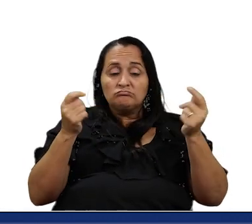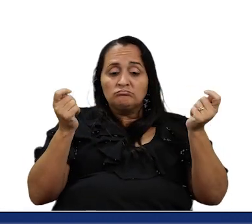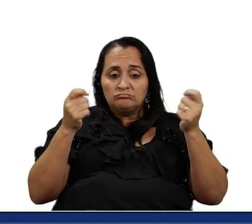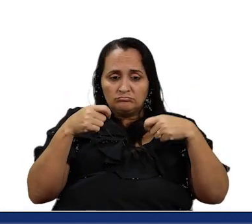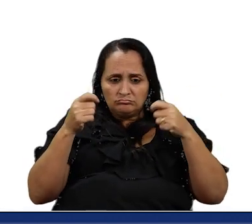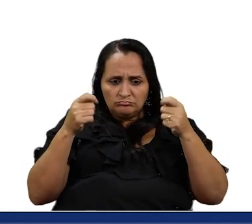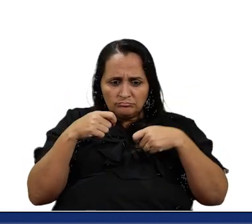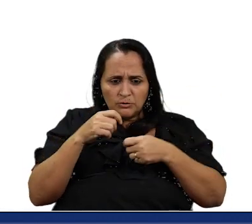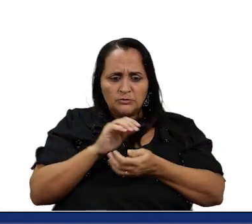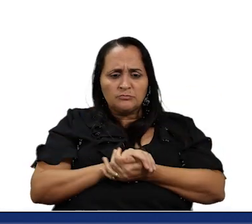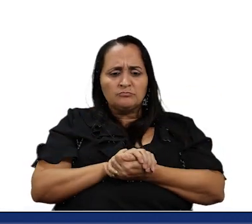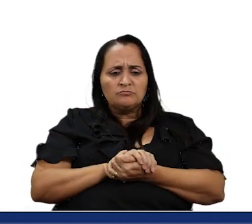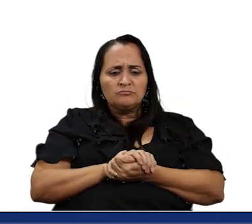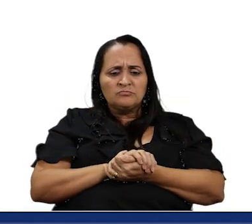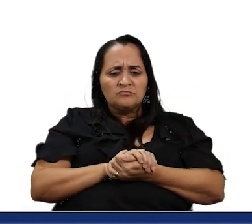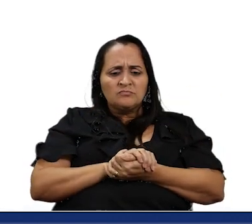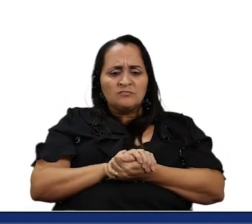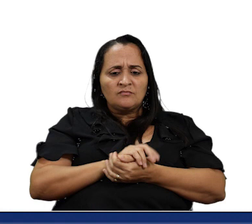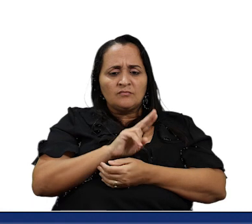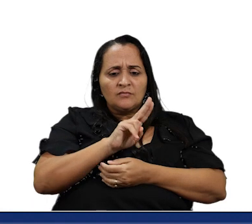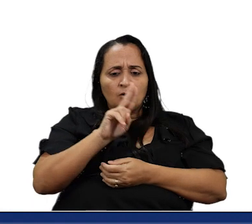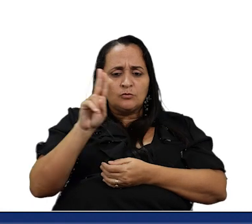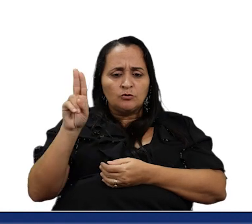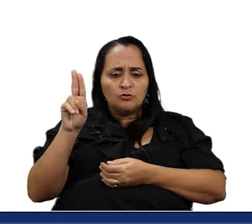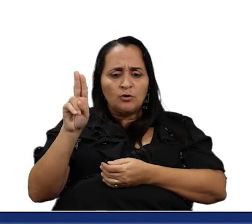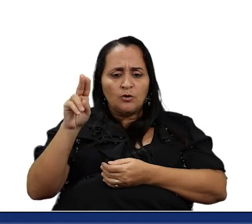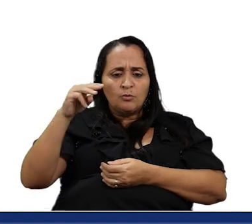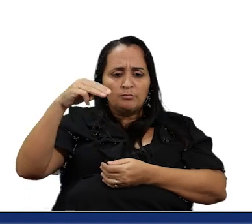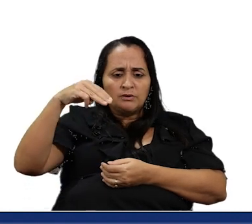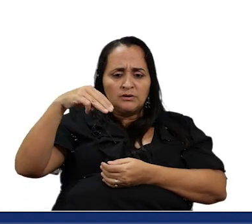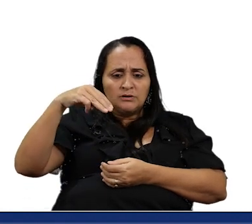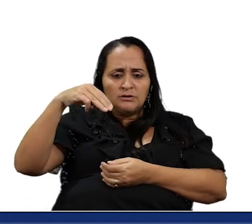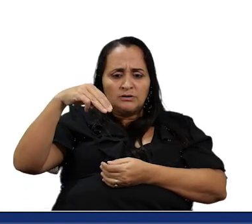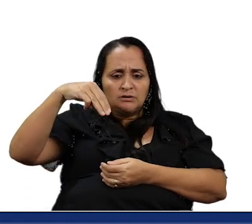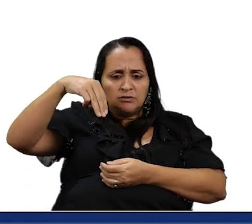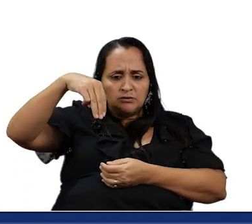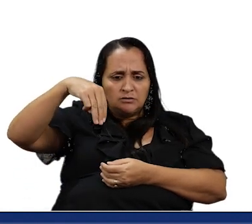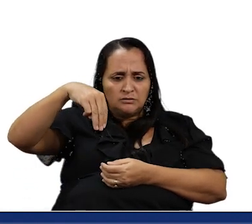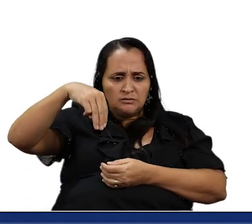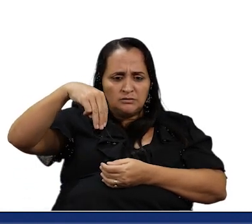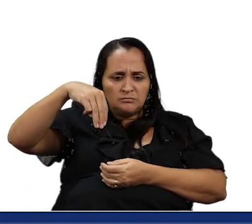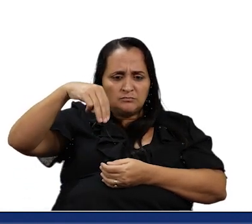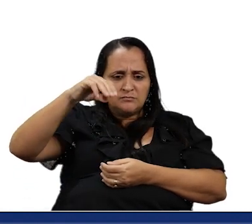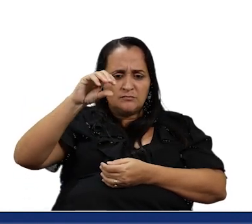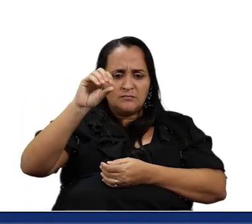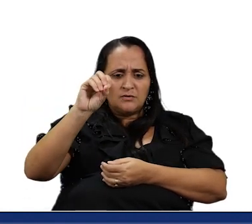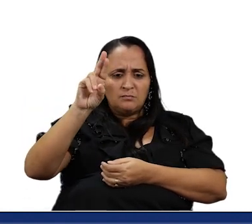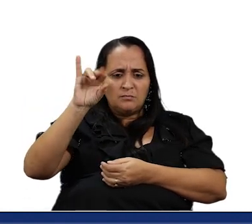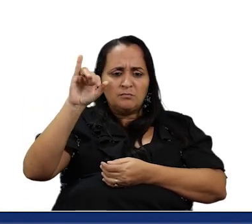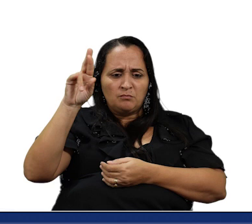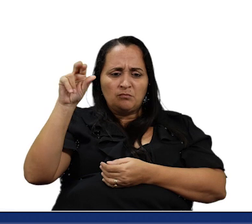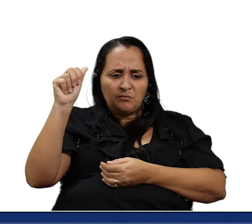de semana surge como a proposta de estimular os soteropolitanos a utilizarem os espaços